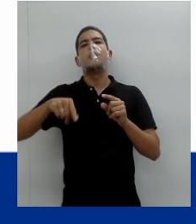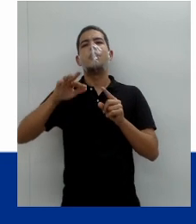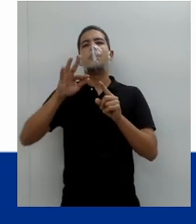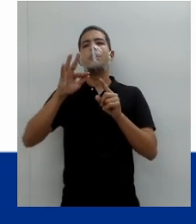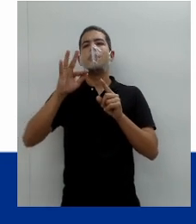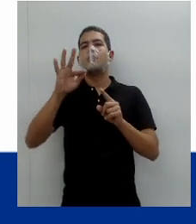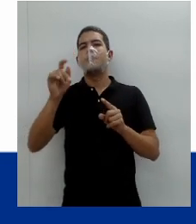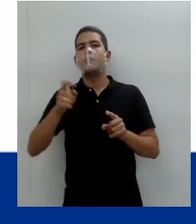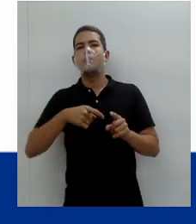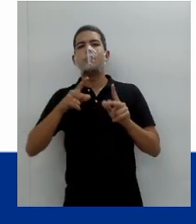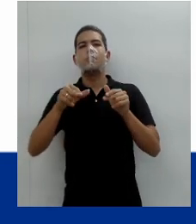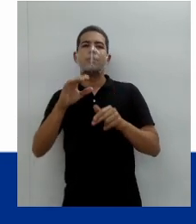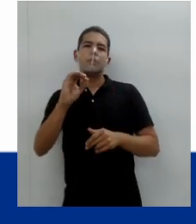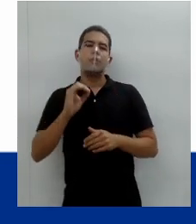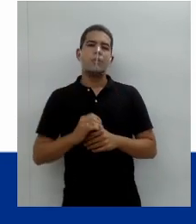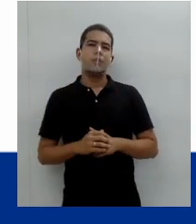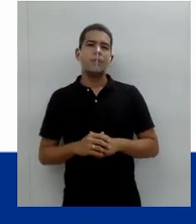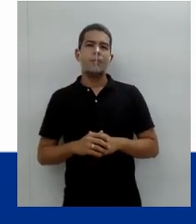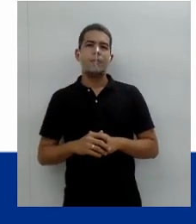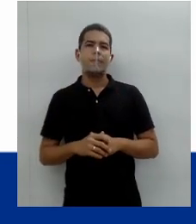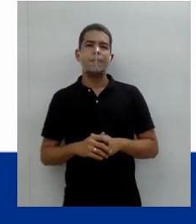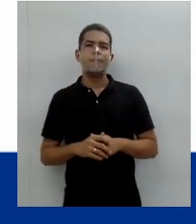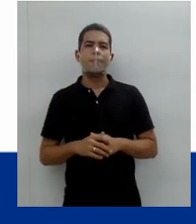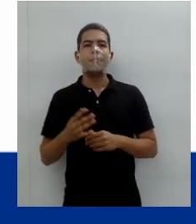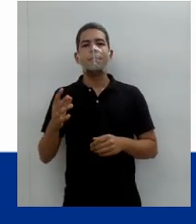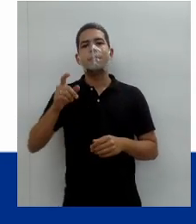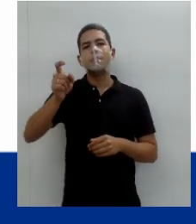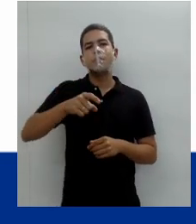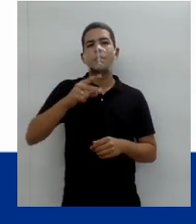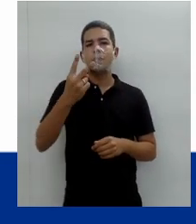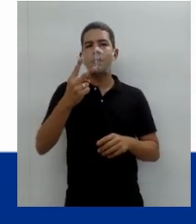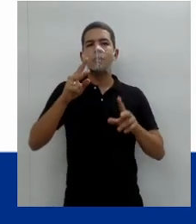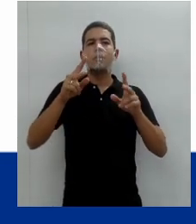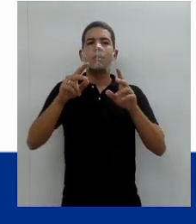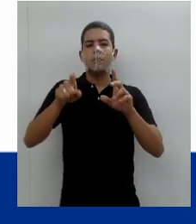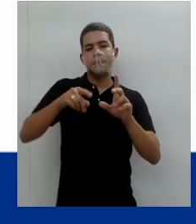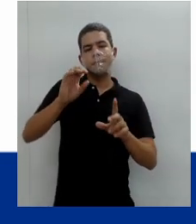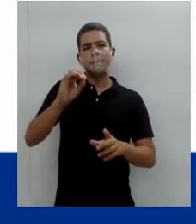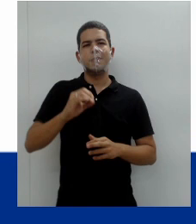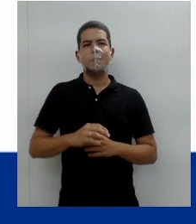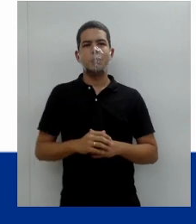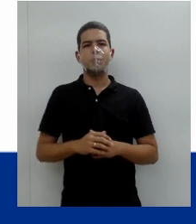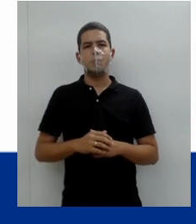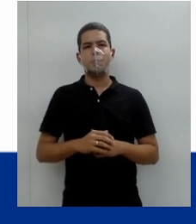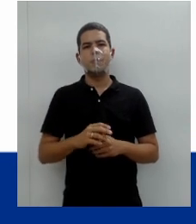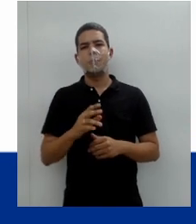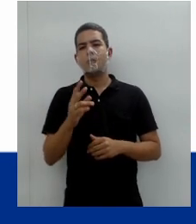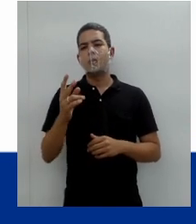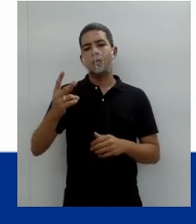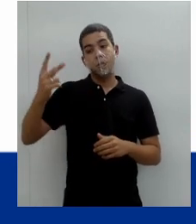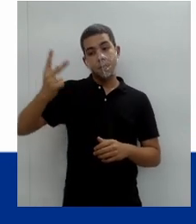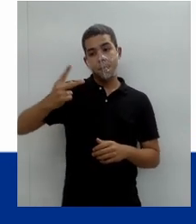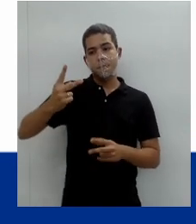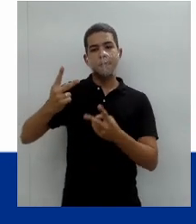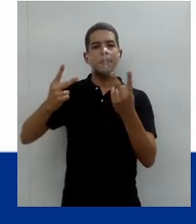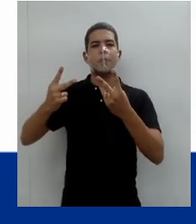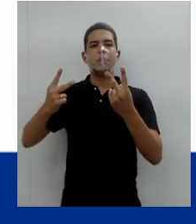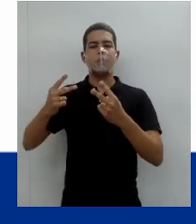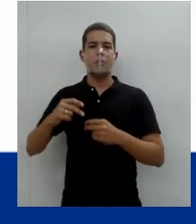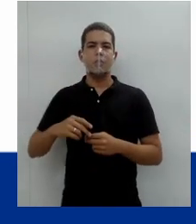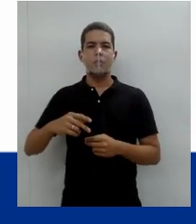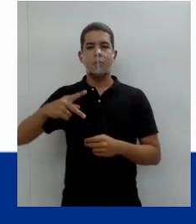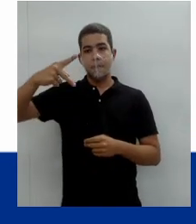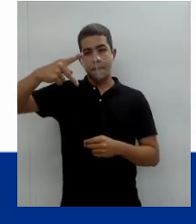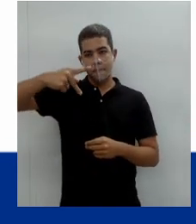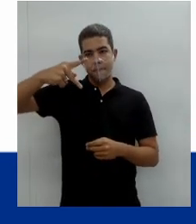E aqui o nosso segundo ponto é o x2, 0. Beleza? Dois pares ordenados marcando